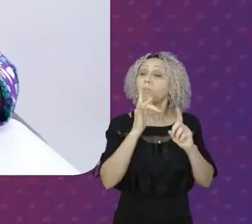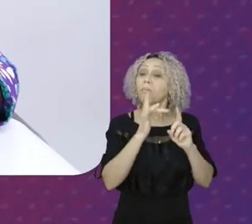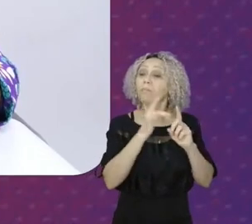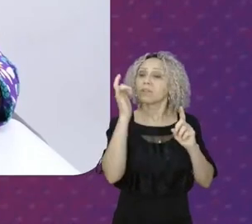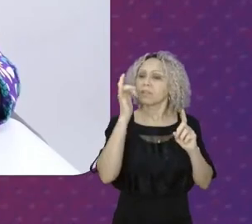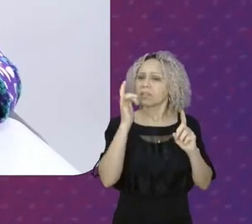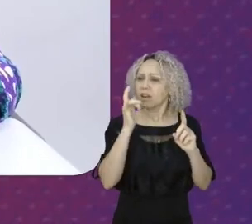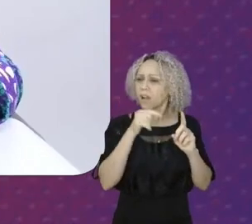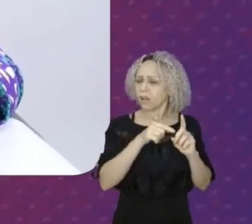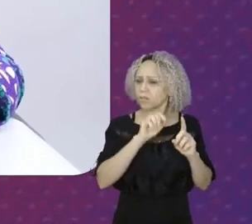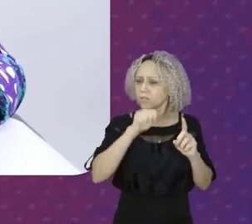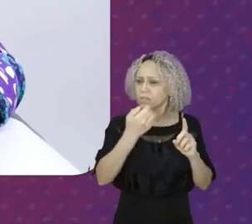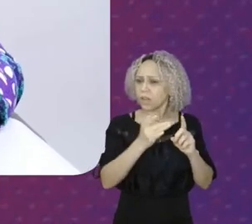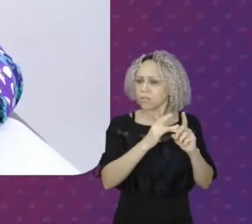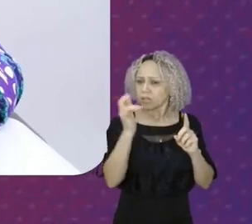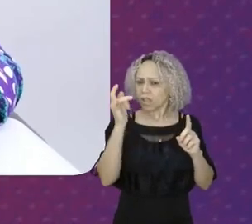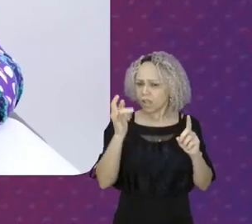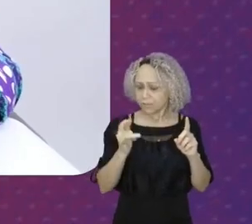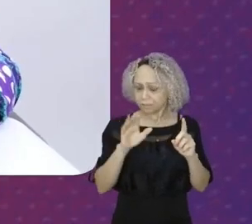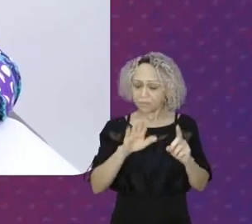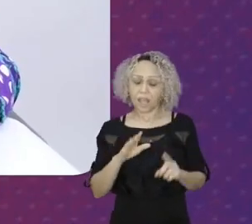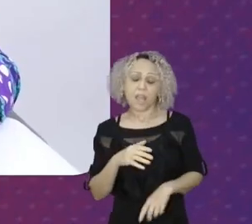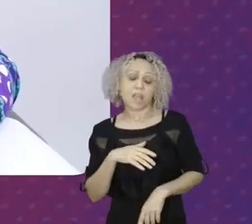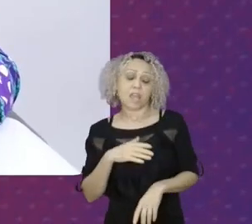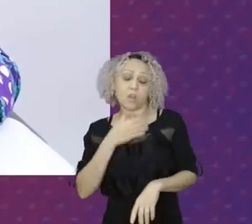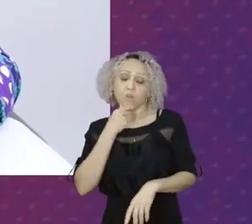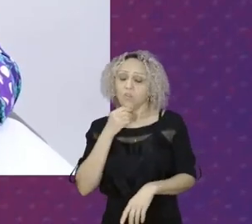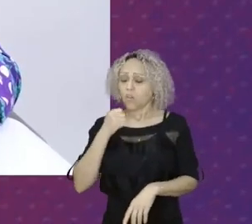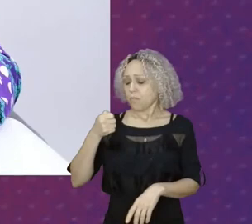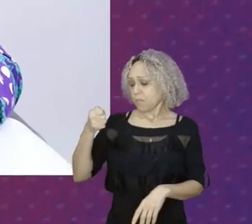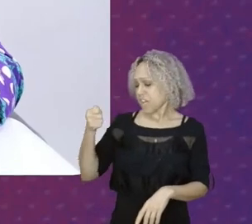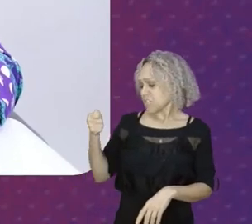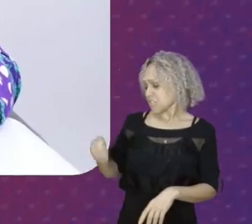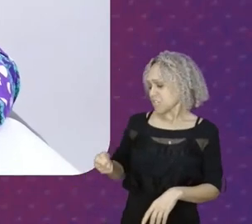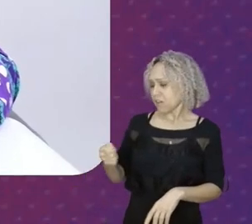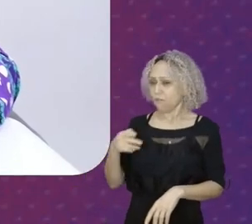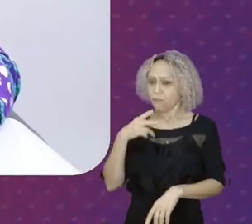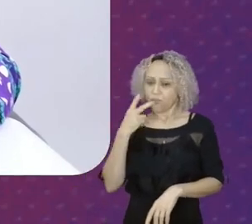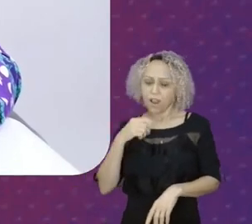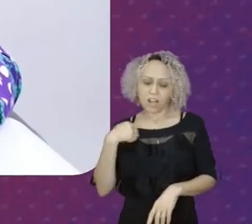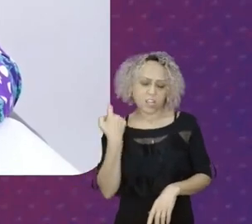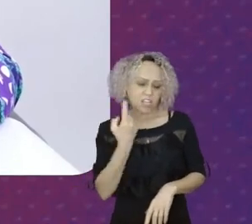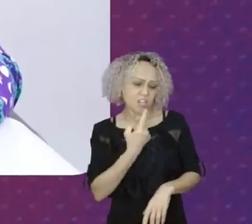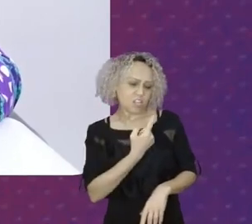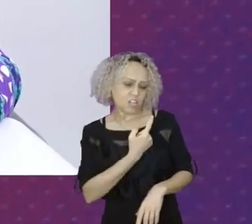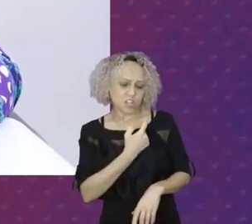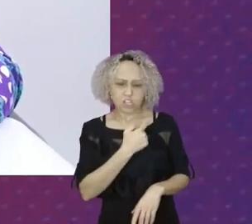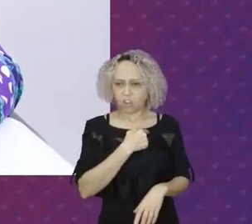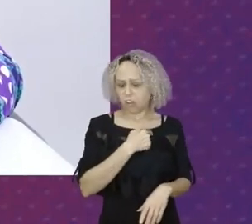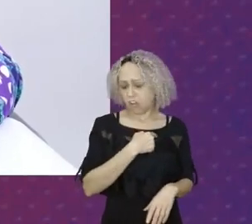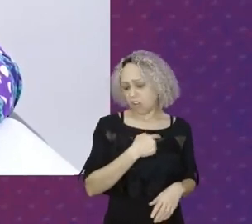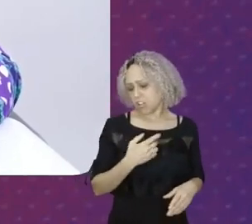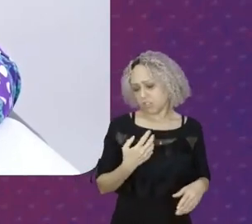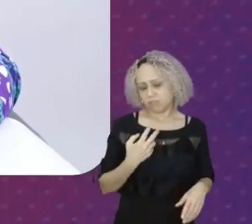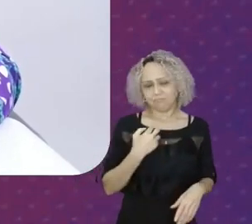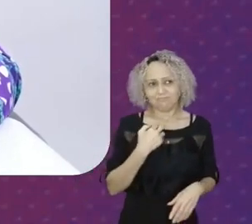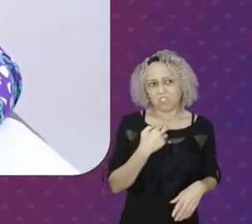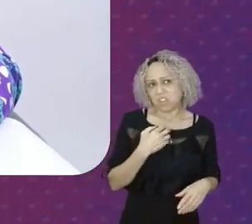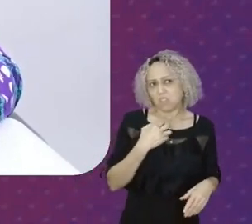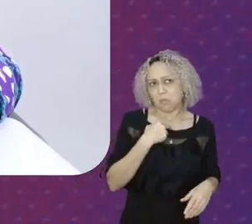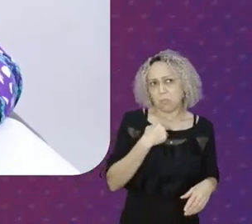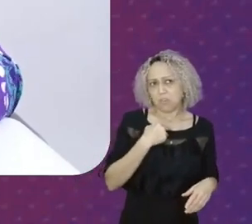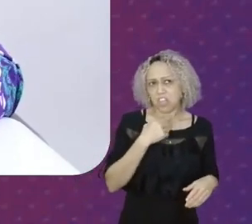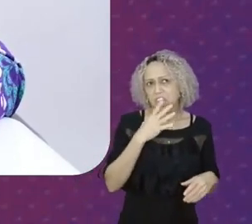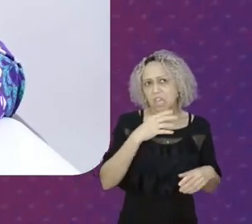temos capacidade, daí porque nós somos muito emocionais, porque em sendo muito emocionais para qualquer